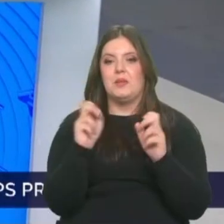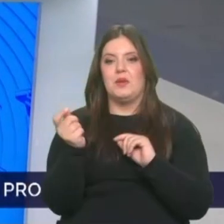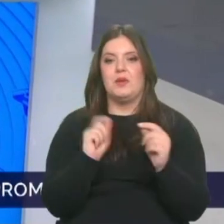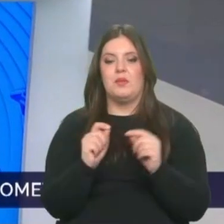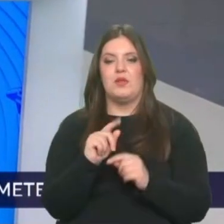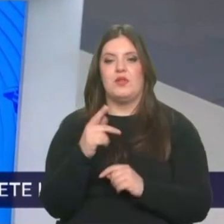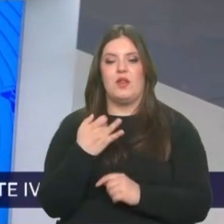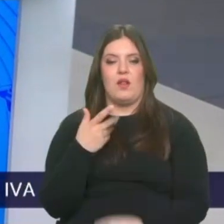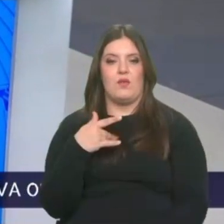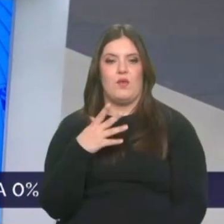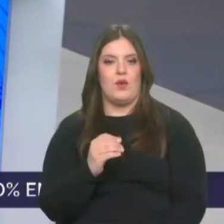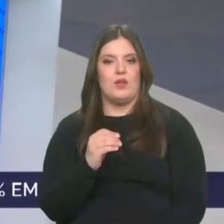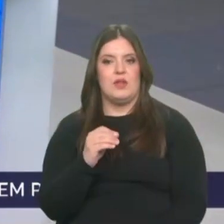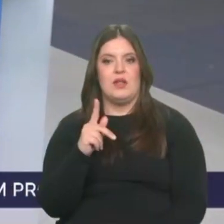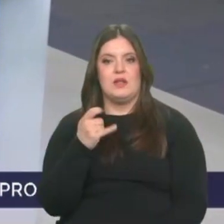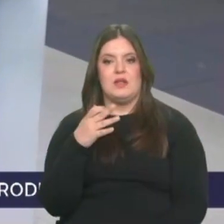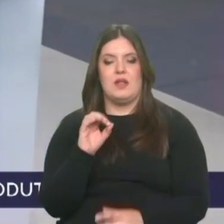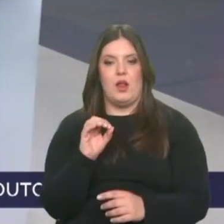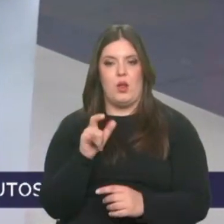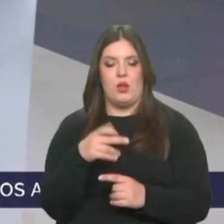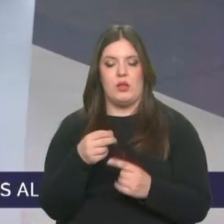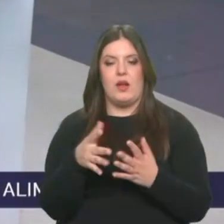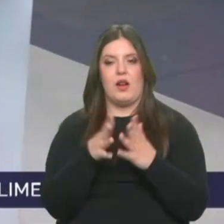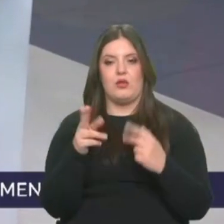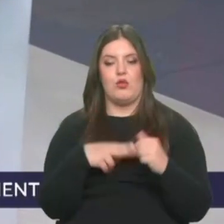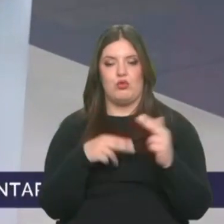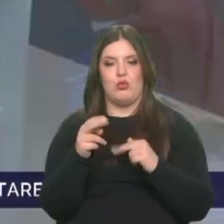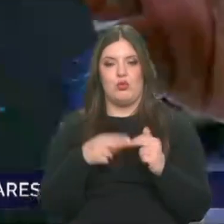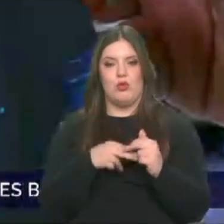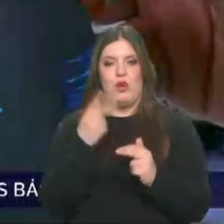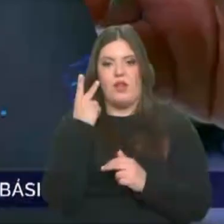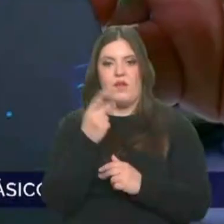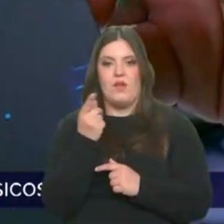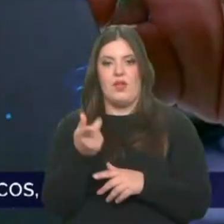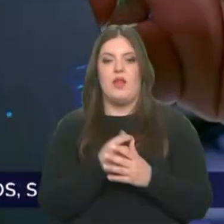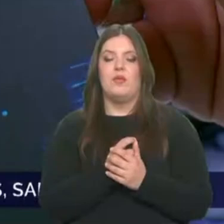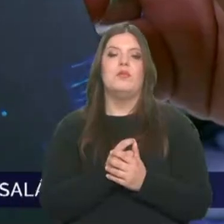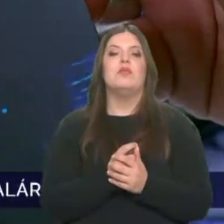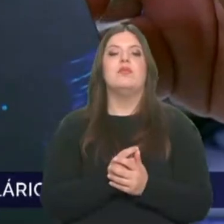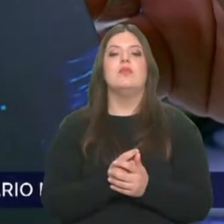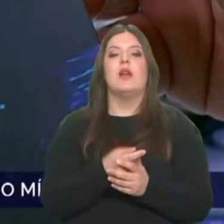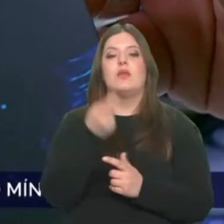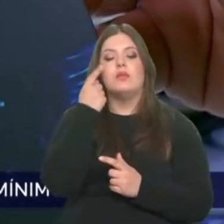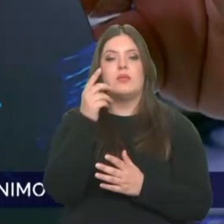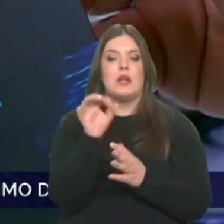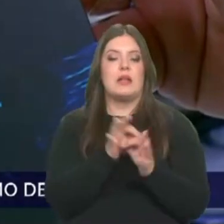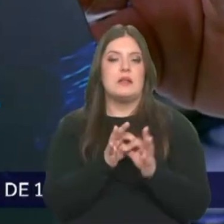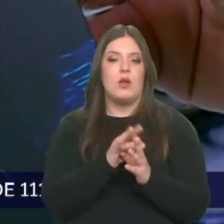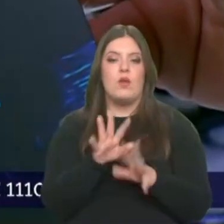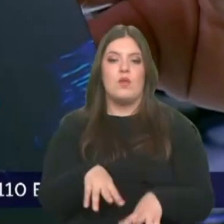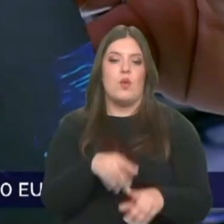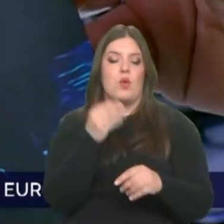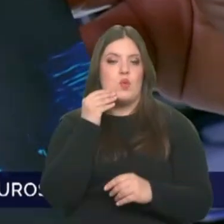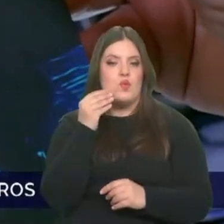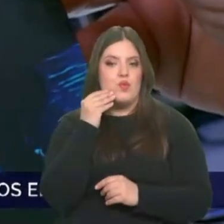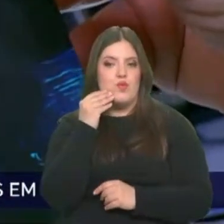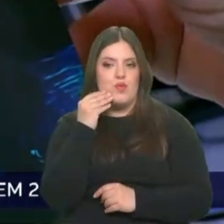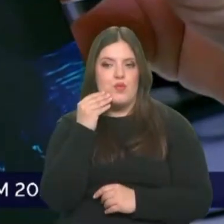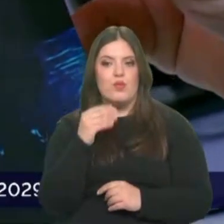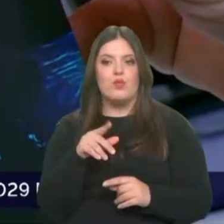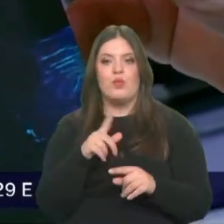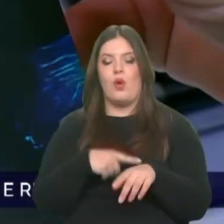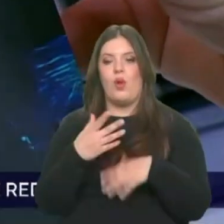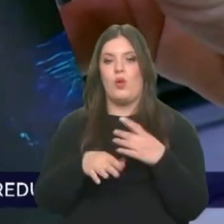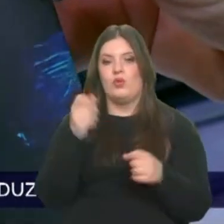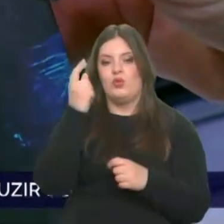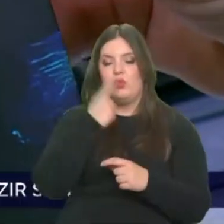Alfonso Arias, a célula, grande construtora da vida, é uma autêntica biografia da célula e como é que evoluiu ao longo da